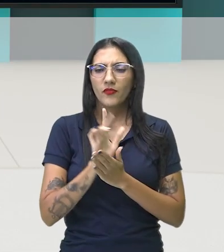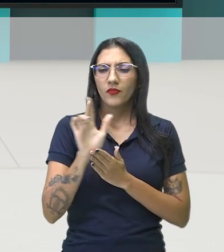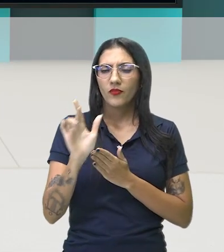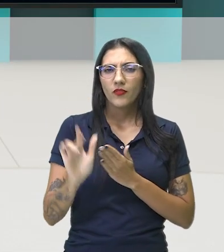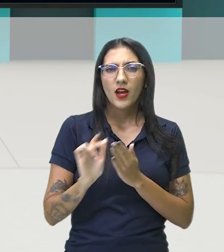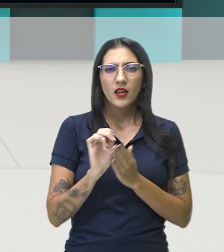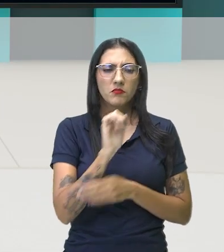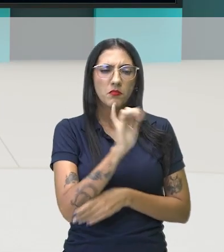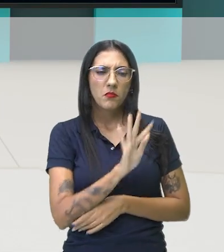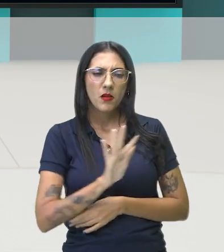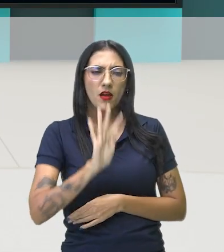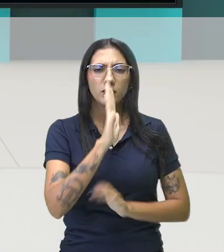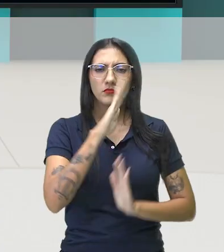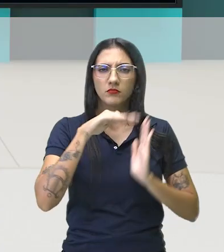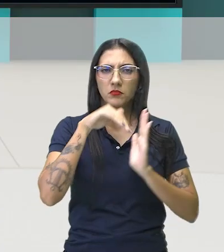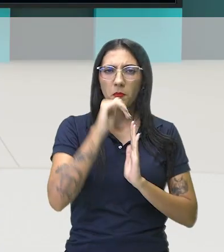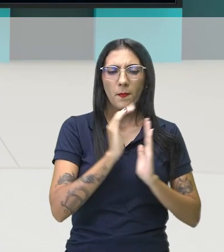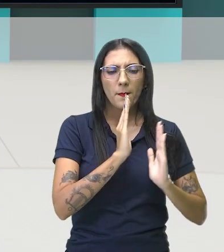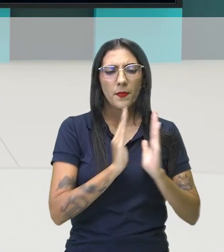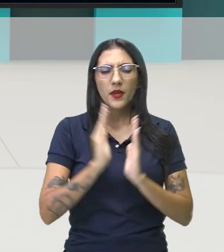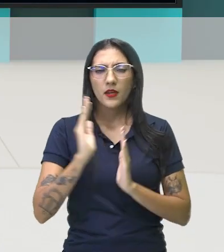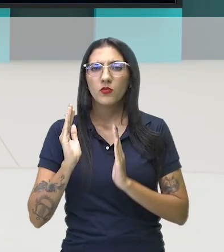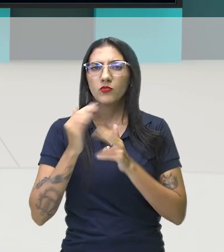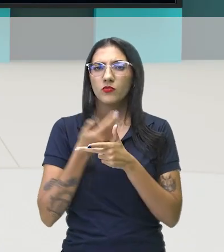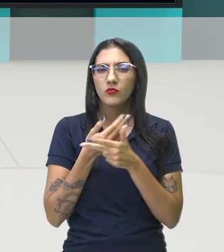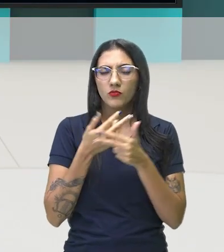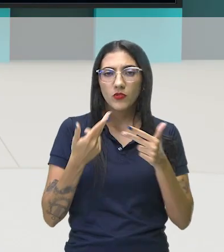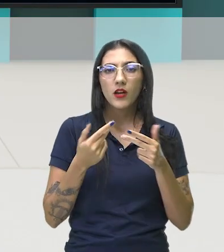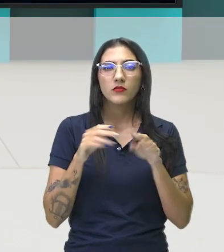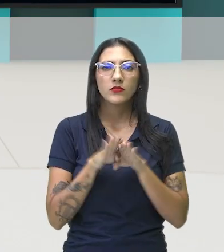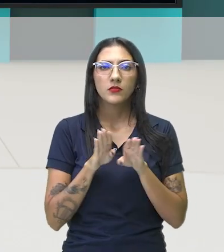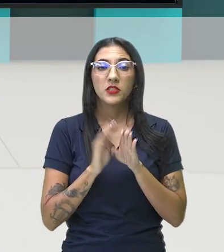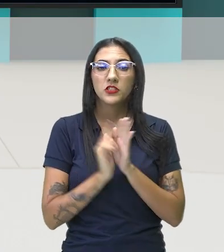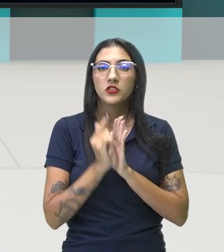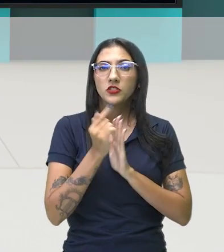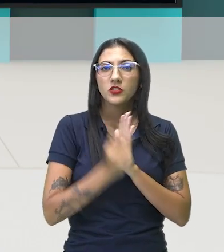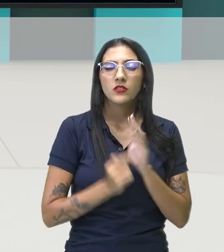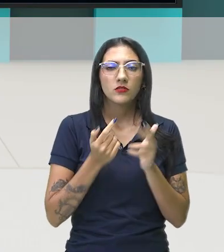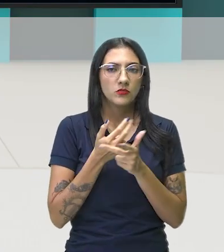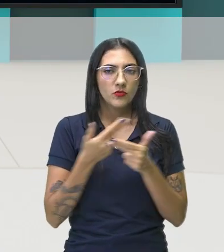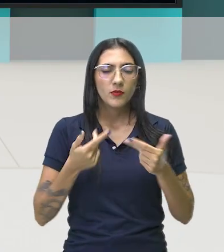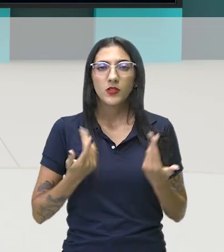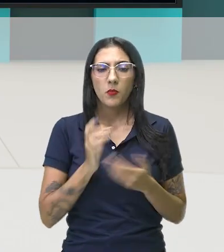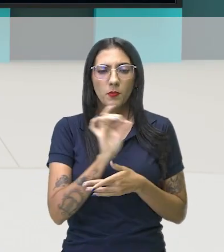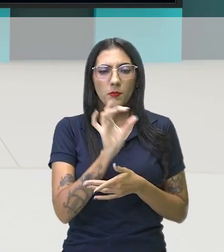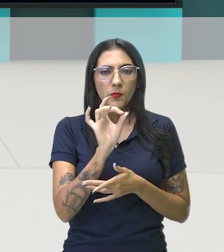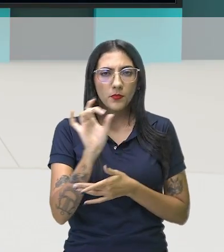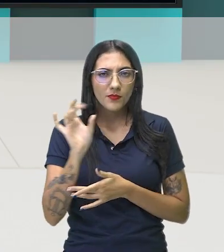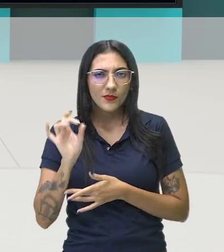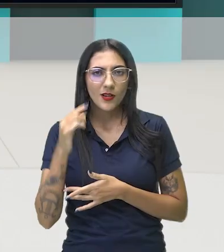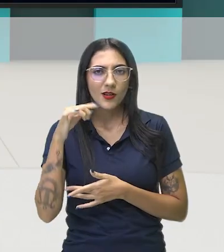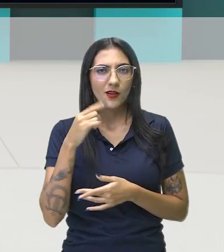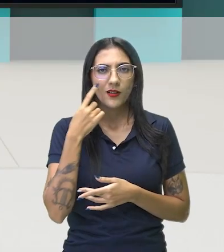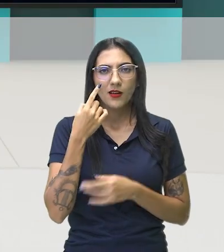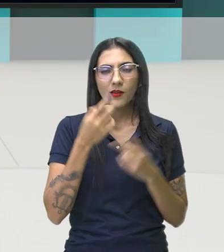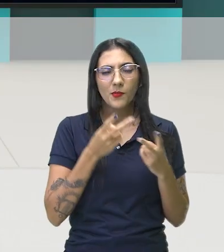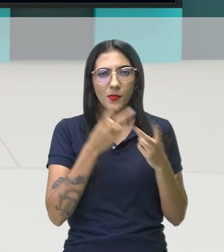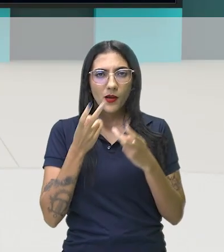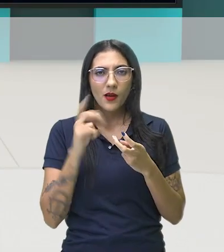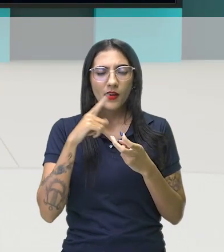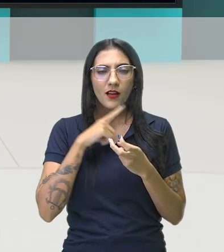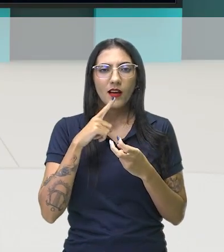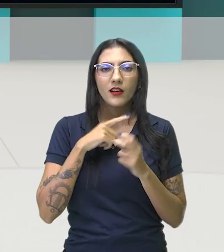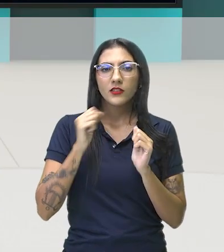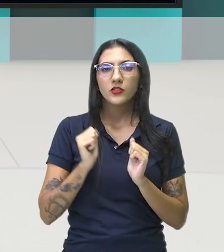momentos e épocas, e de gêneros diferentes. Então, cada obra de arte, como vocês viram,